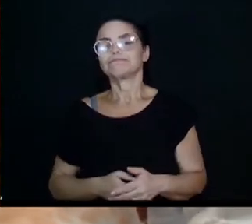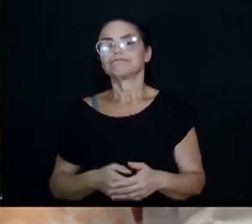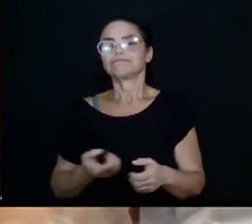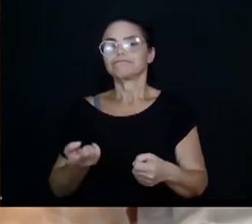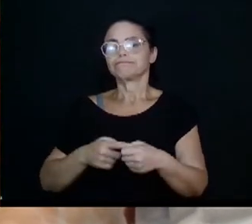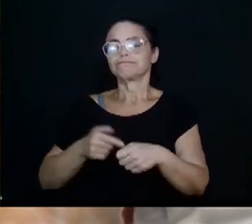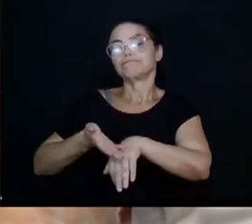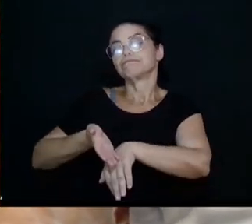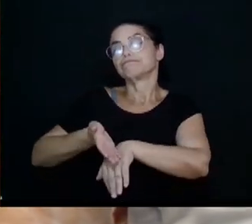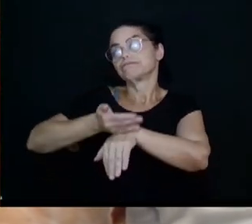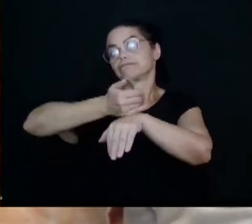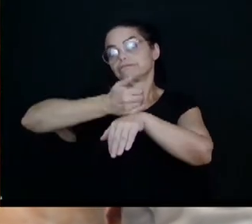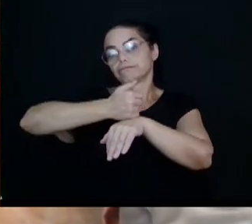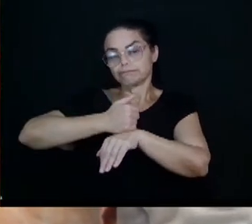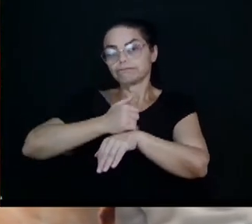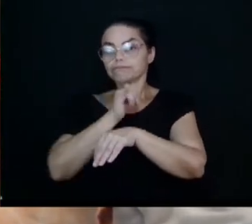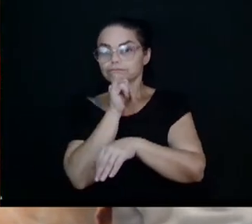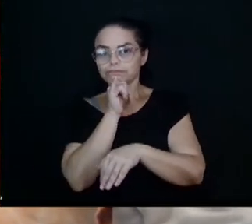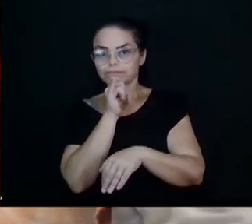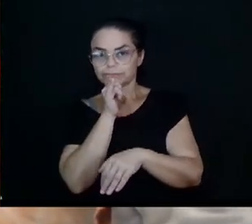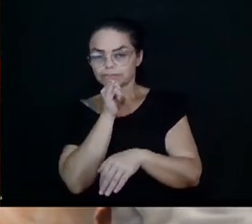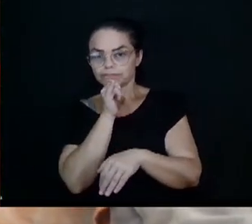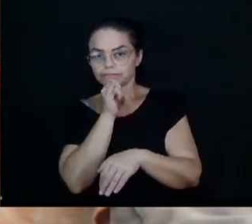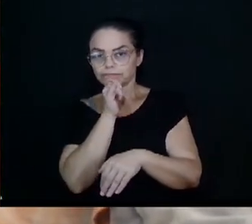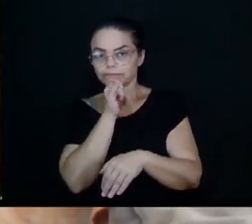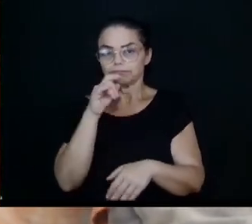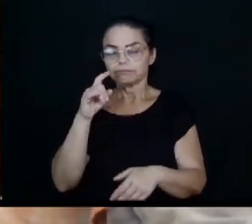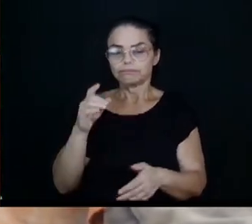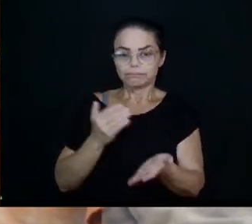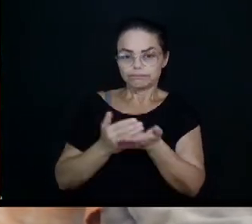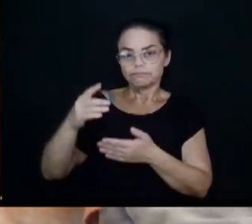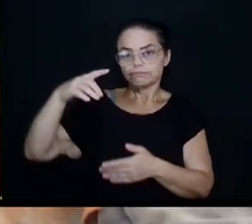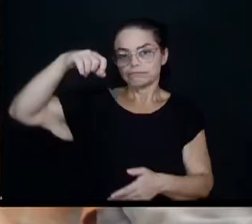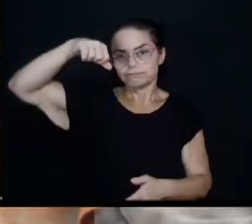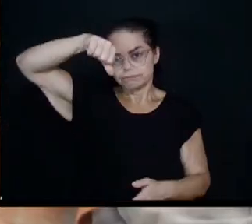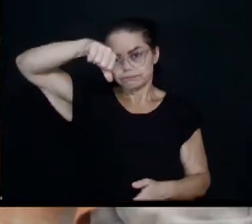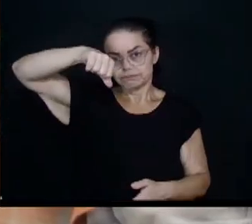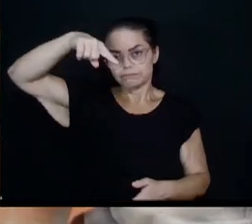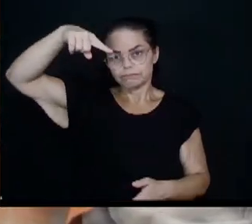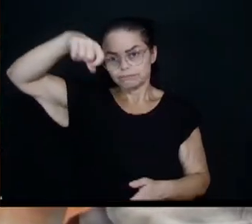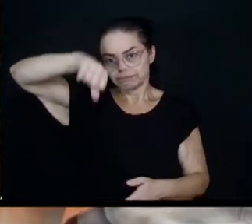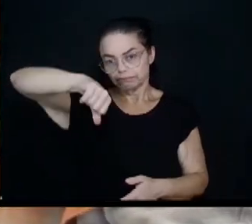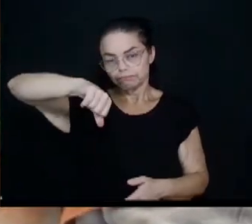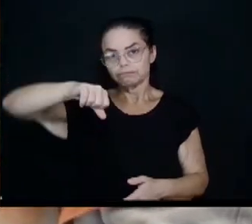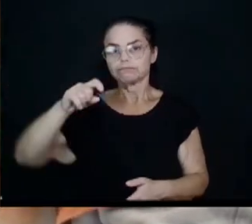Então, por exemplo, se a aula começa às 19 horas, chega às 18h45, 18h40,